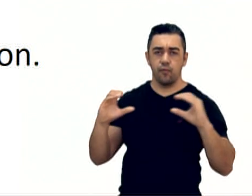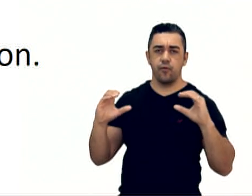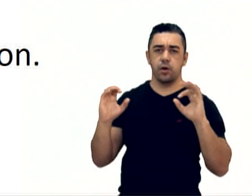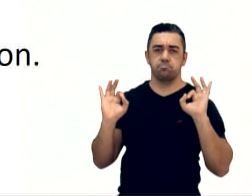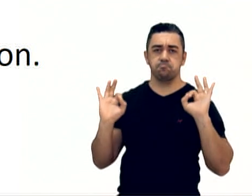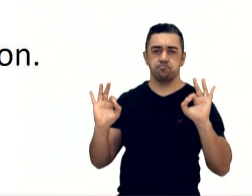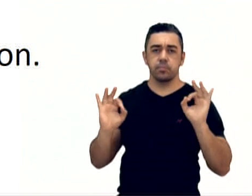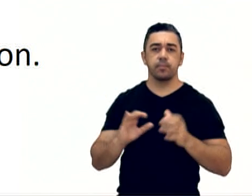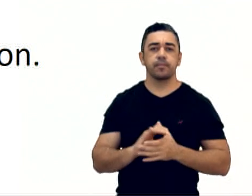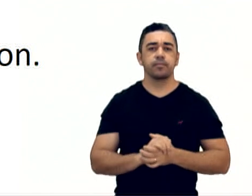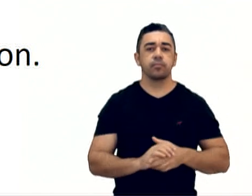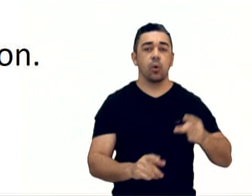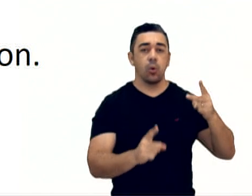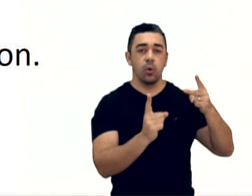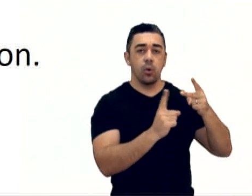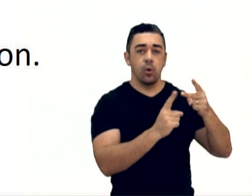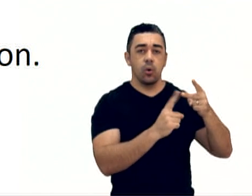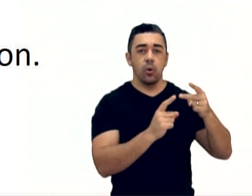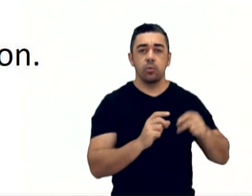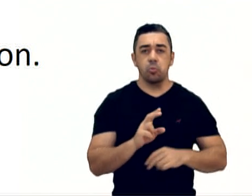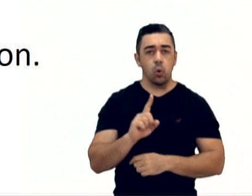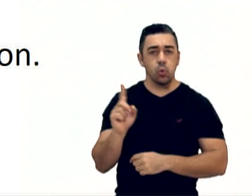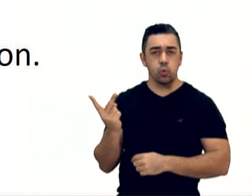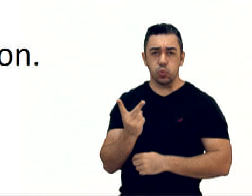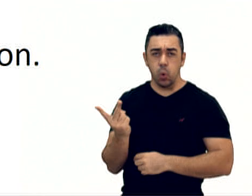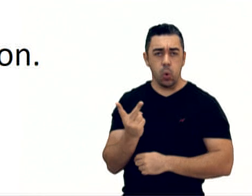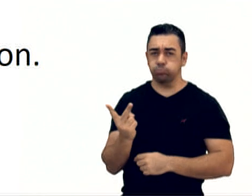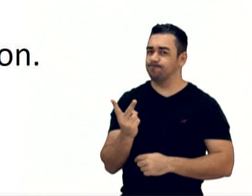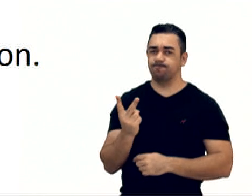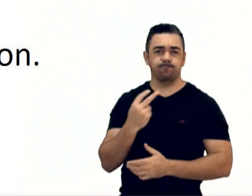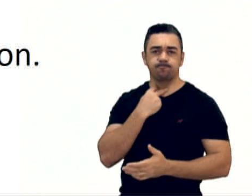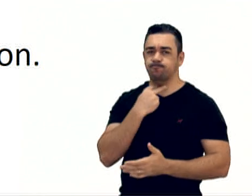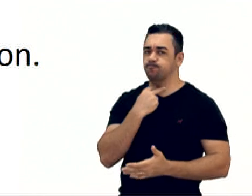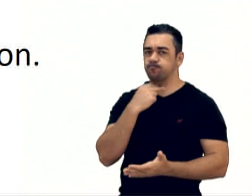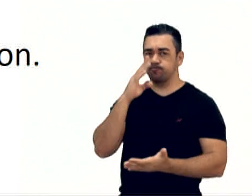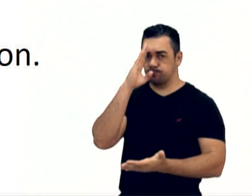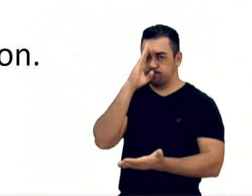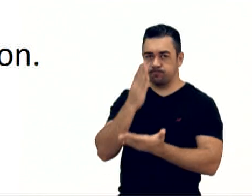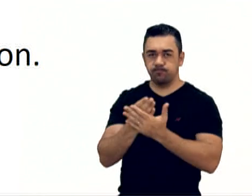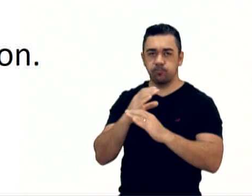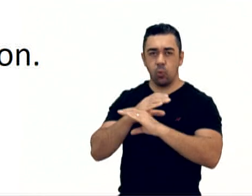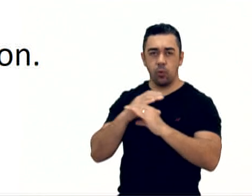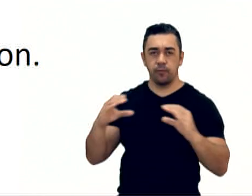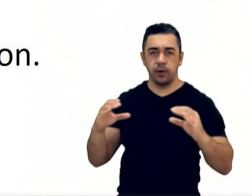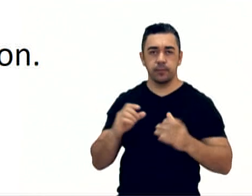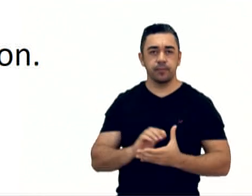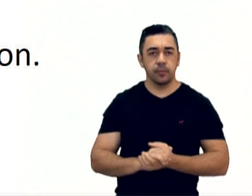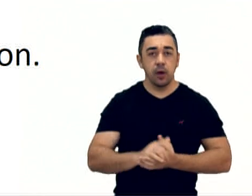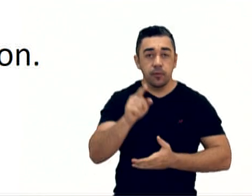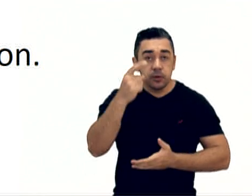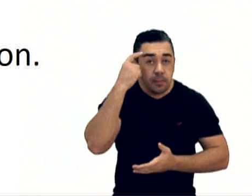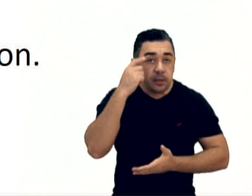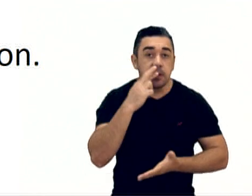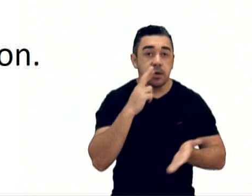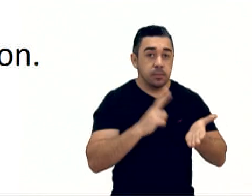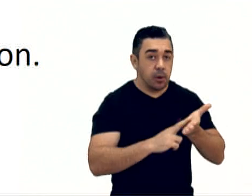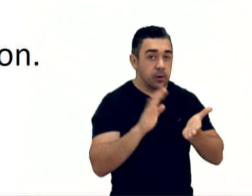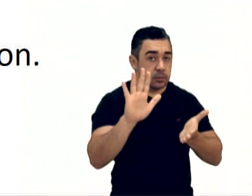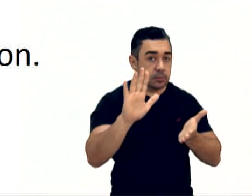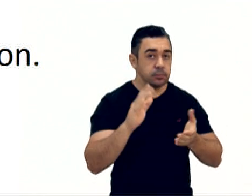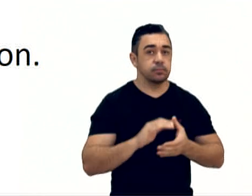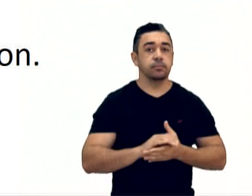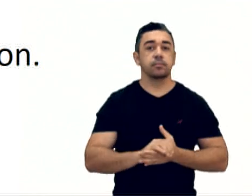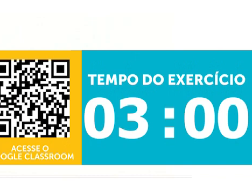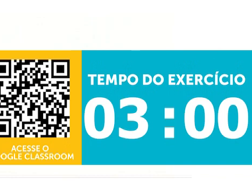informação, ou ambos não são fontes confiáveis. Então, pensem um pouquinho e respondam, já voltamos.